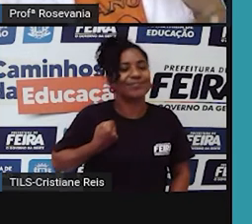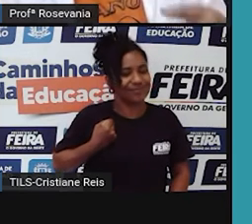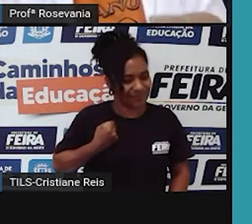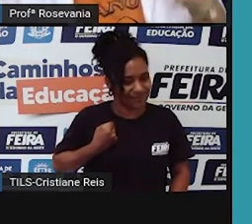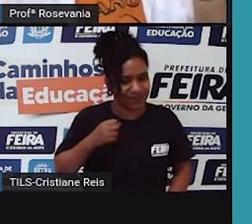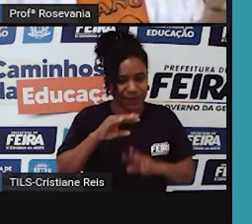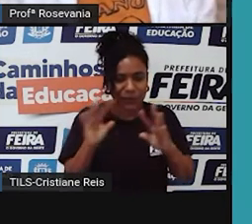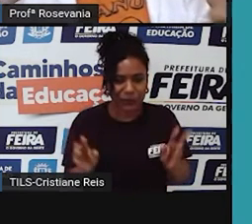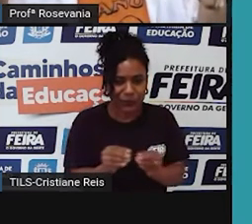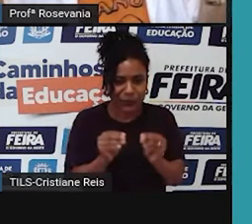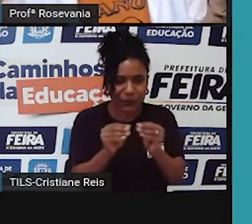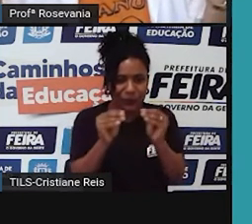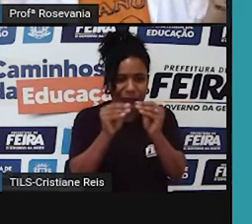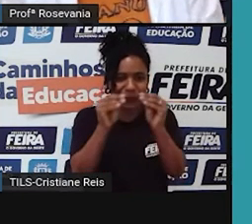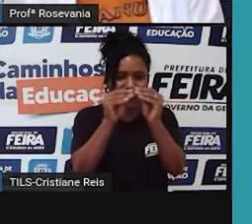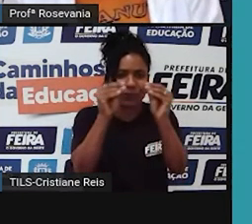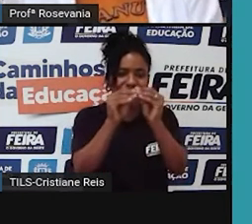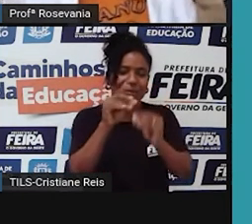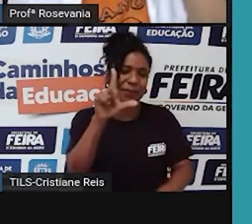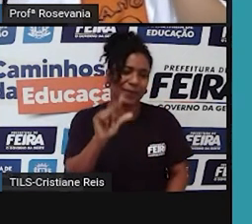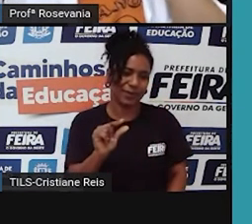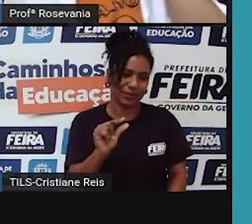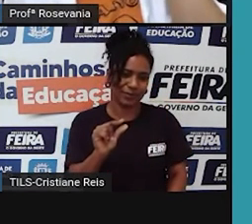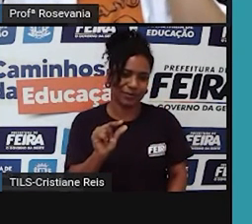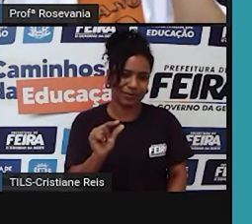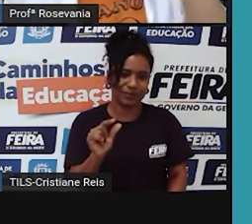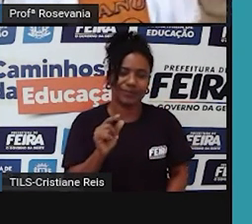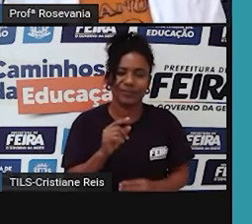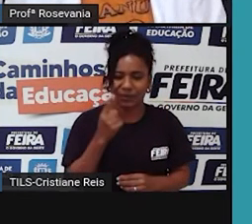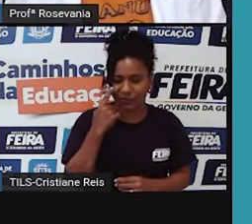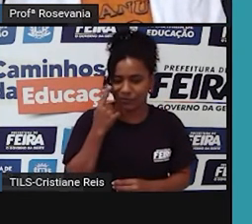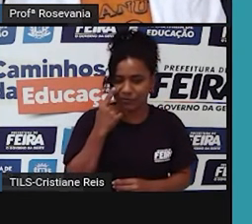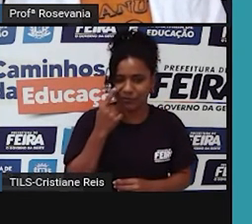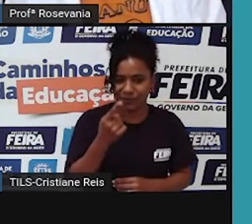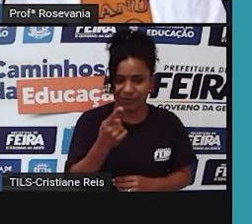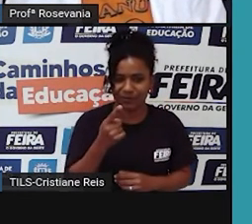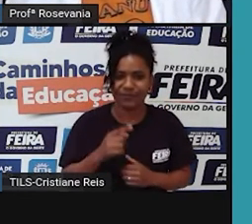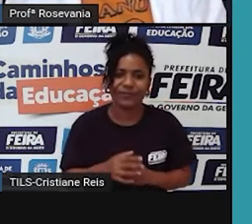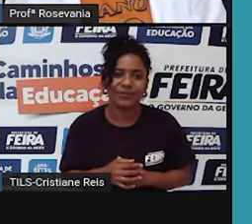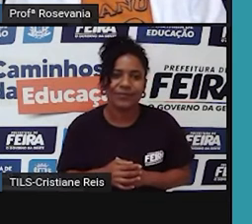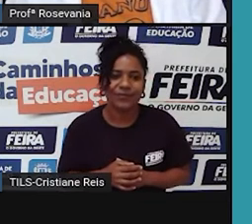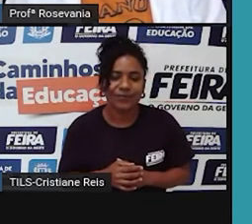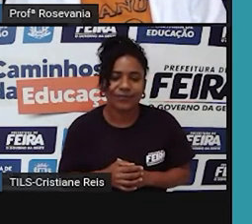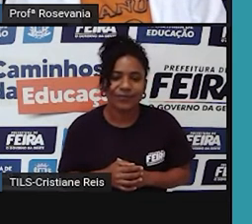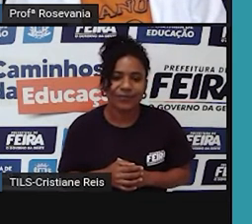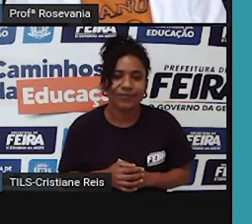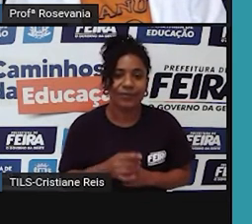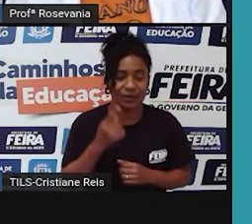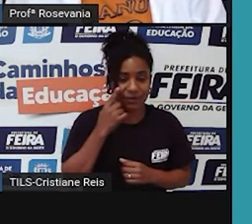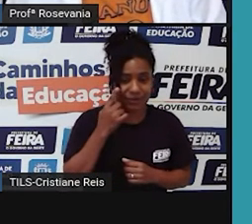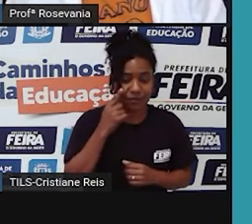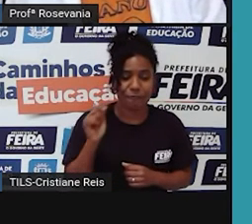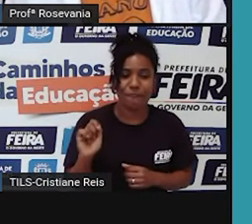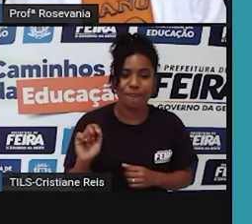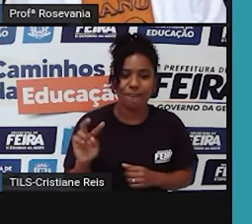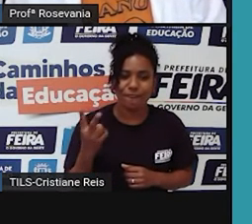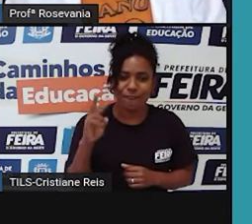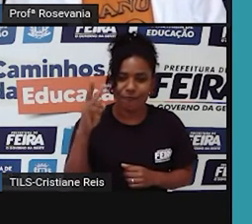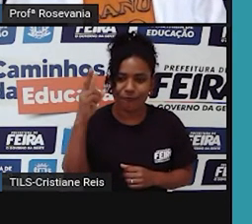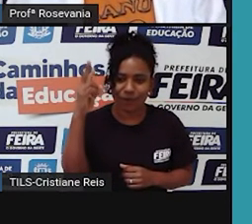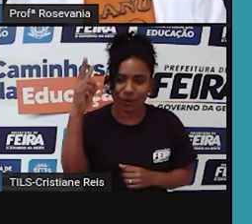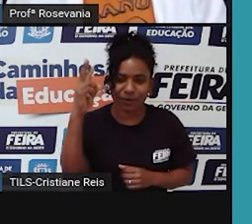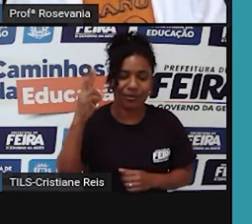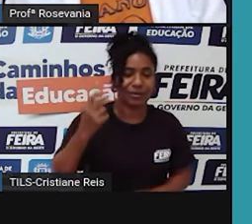de detalhes que você vai observar. Perceba que aqui eu reduzi, né, esse valor aqui, né? O